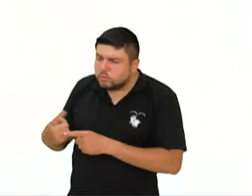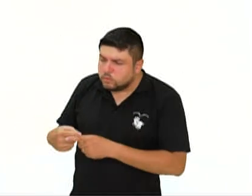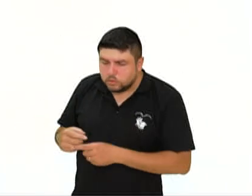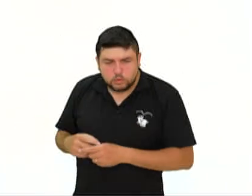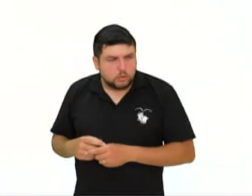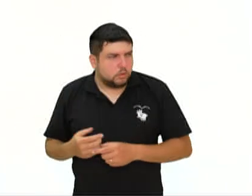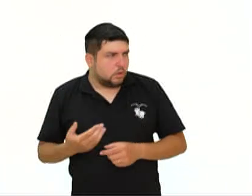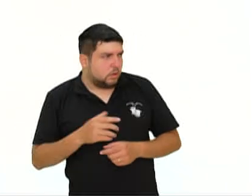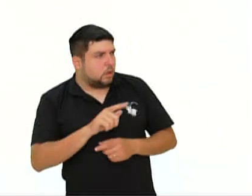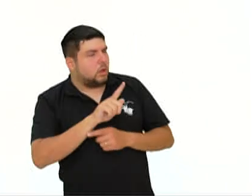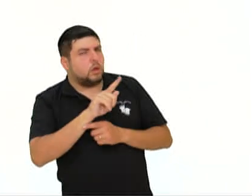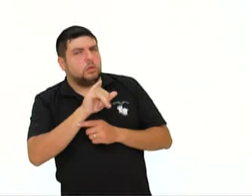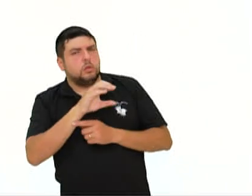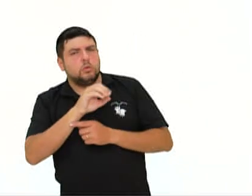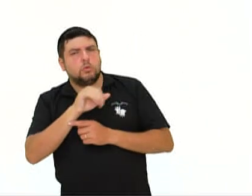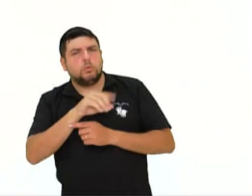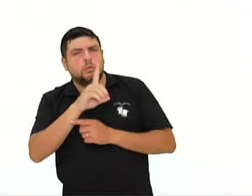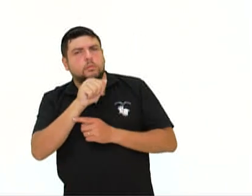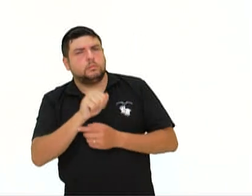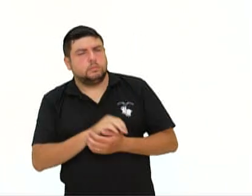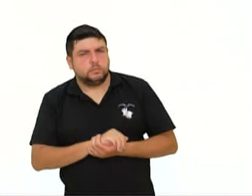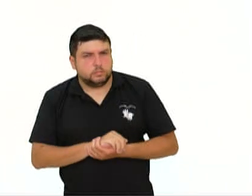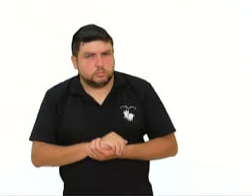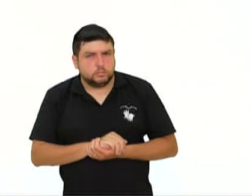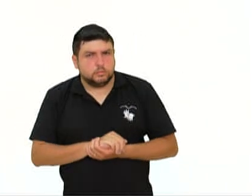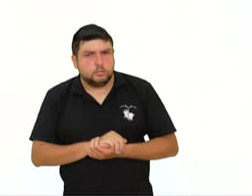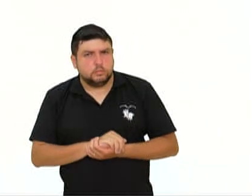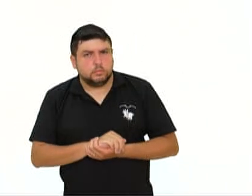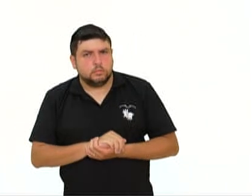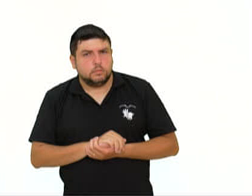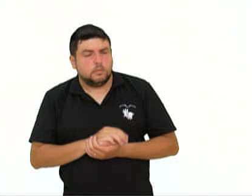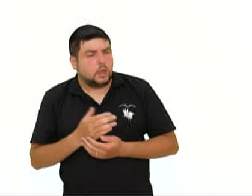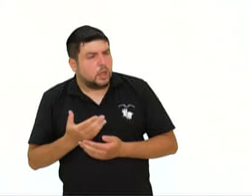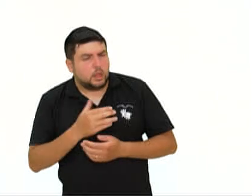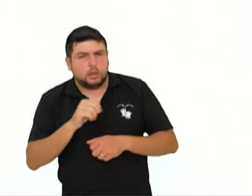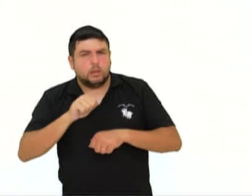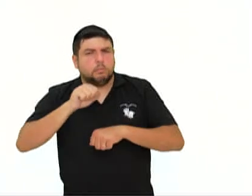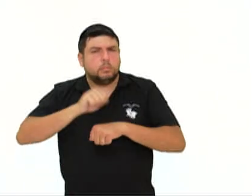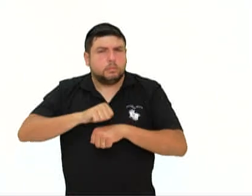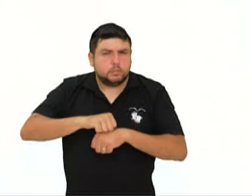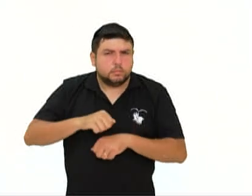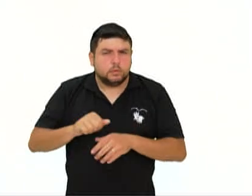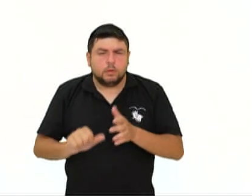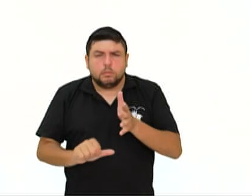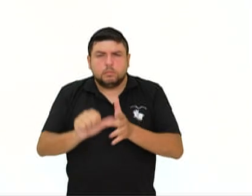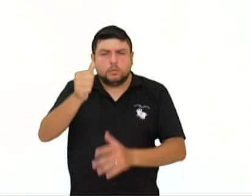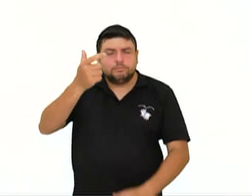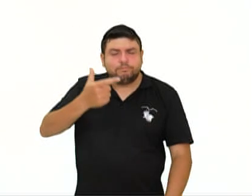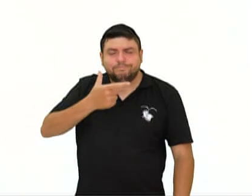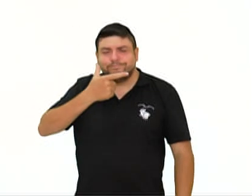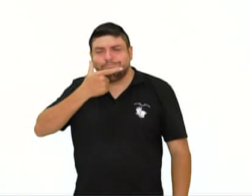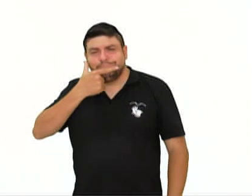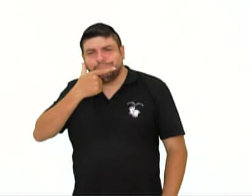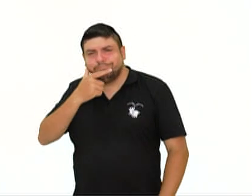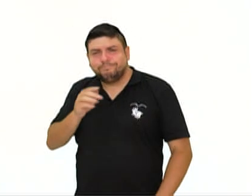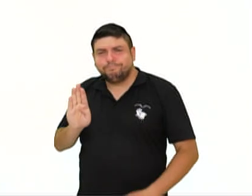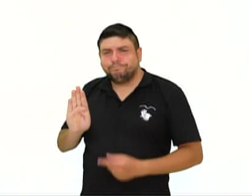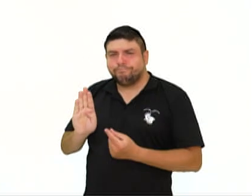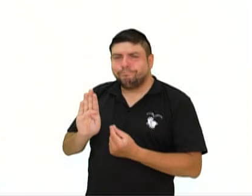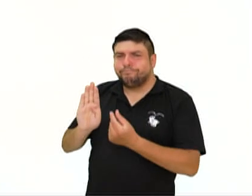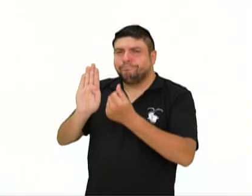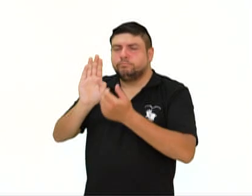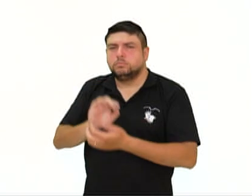Giocondo, em italiano, né, Giocondo. Um naco de pobreza, o primeiro sorriso burguês. Você